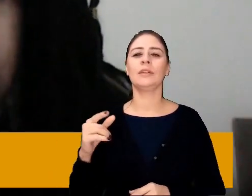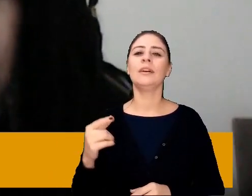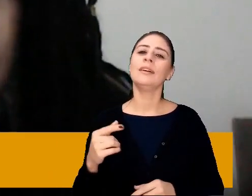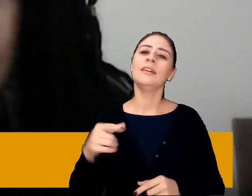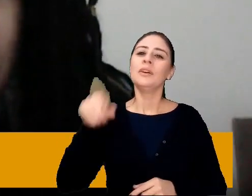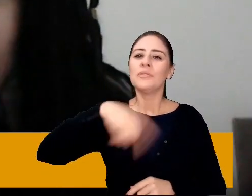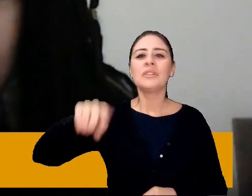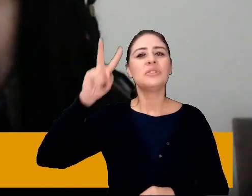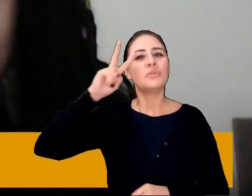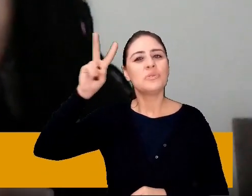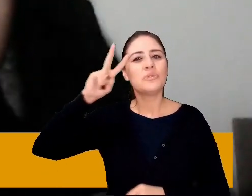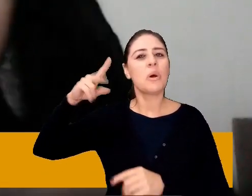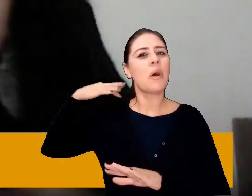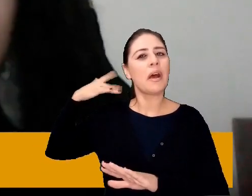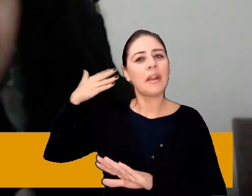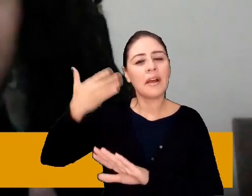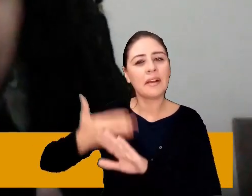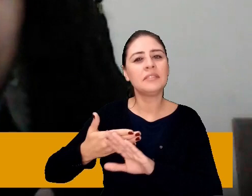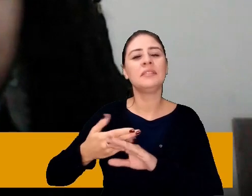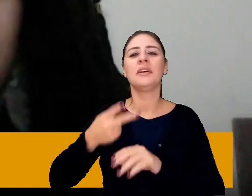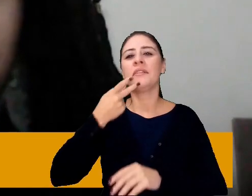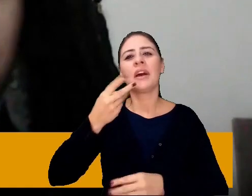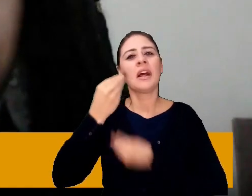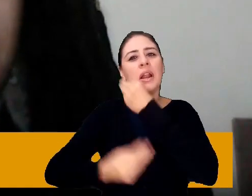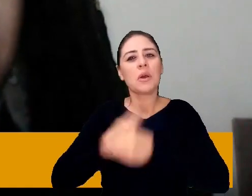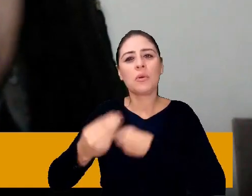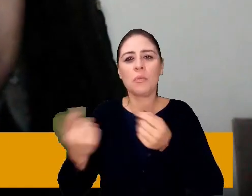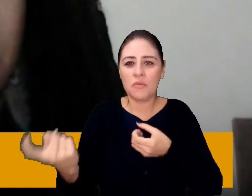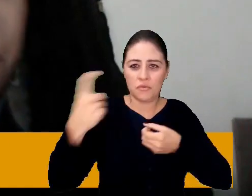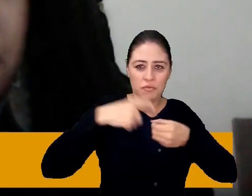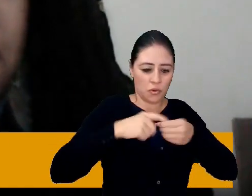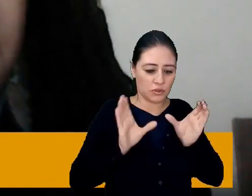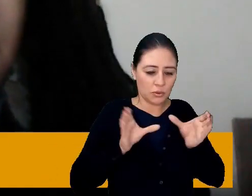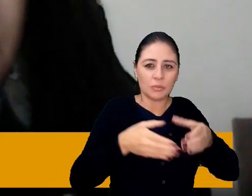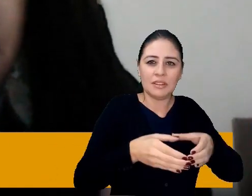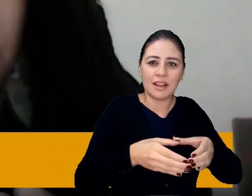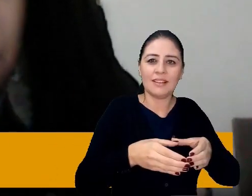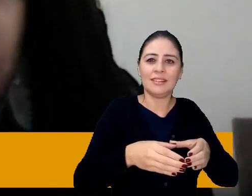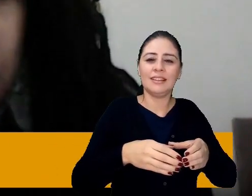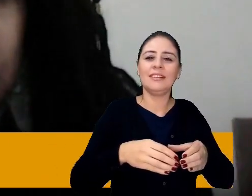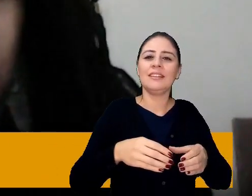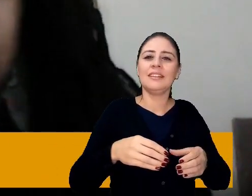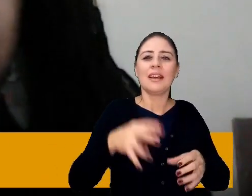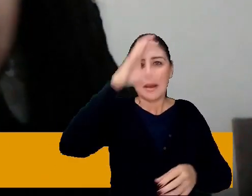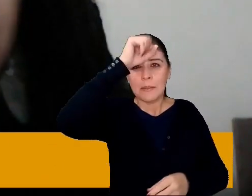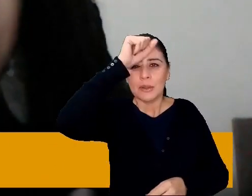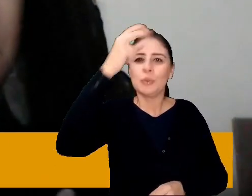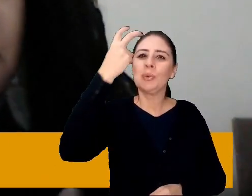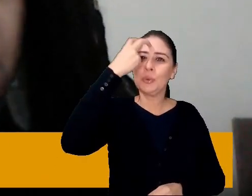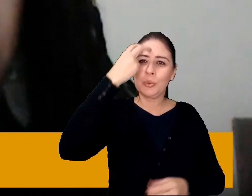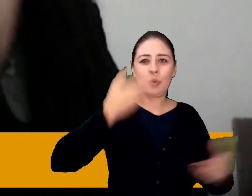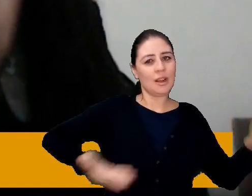individualidade. E em toda a sua fala, e no seu contexto e na sua trajetória, você está falando dessa importância de voltar para a comunidade,